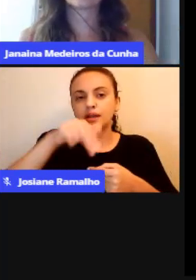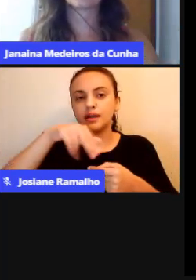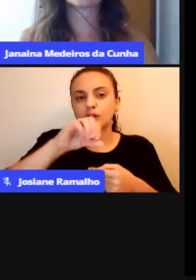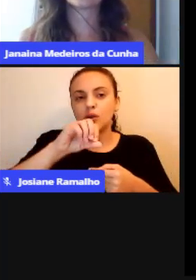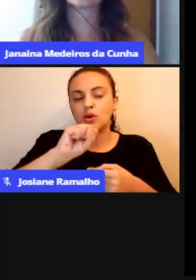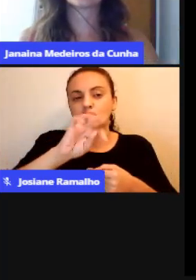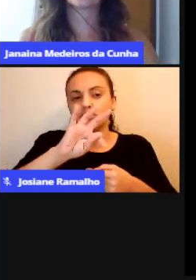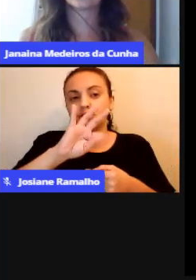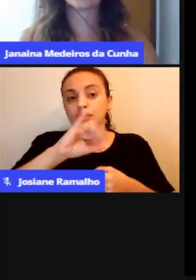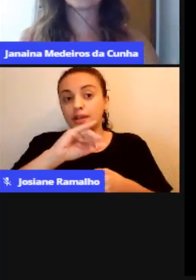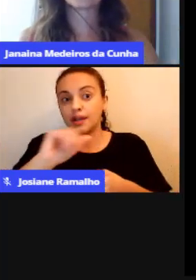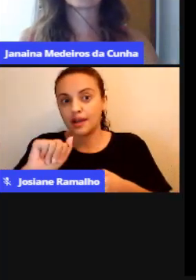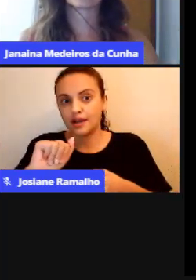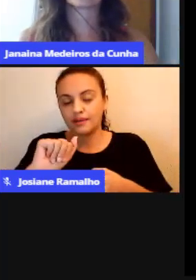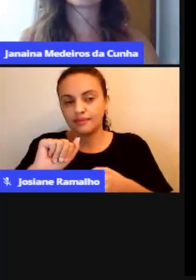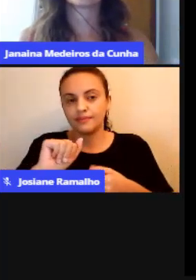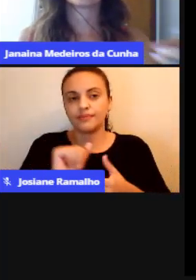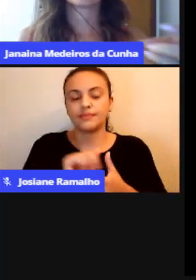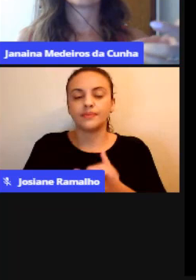relação às aprendizagens do aluno.